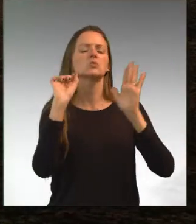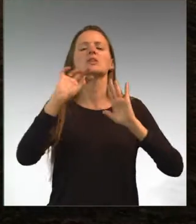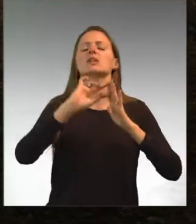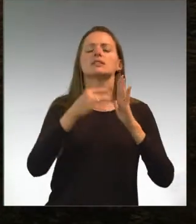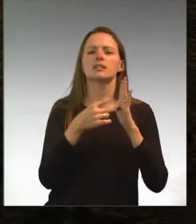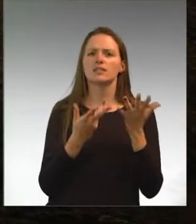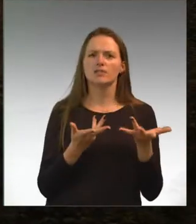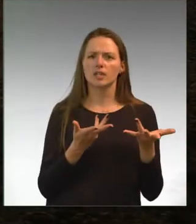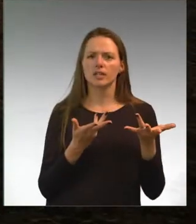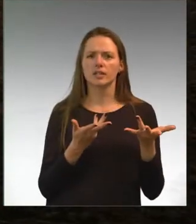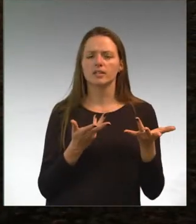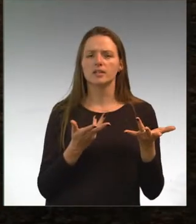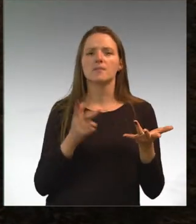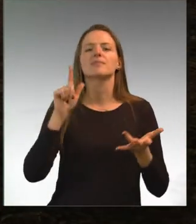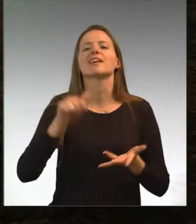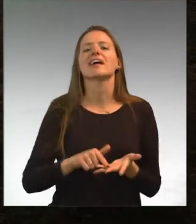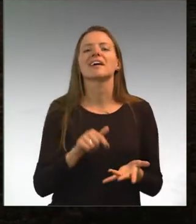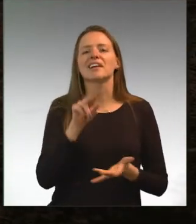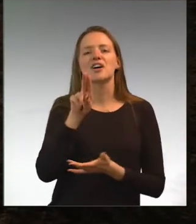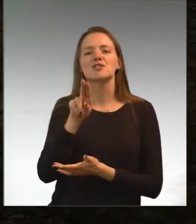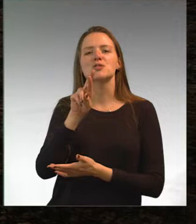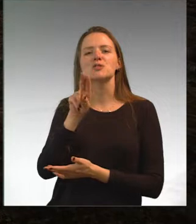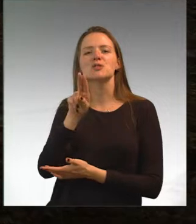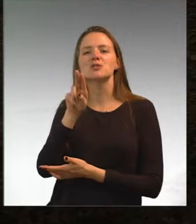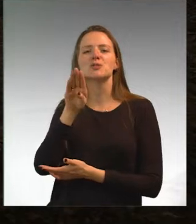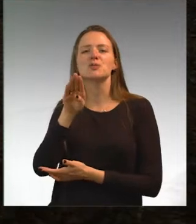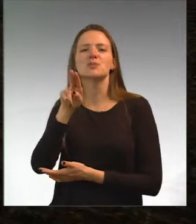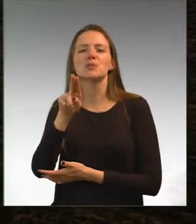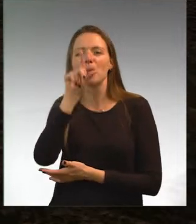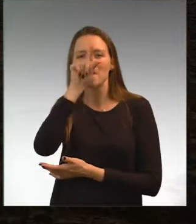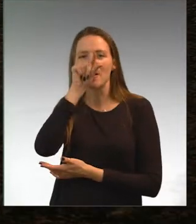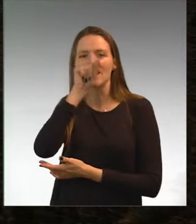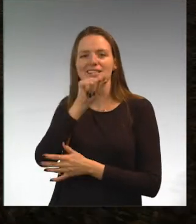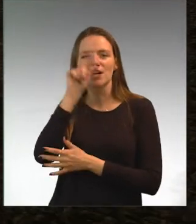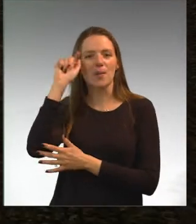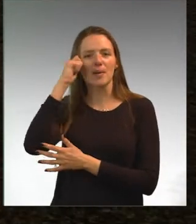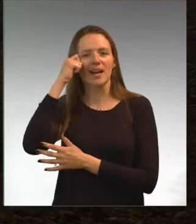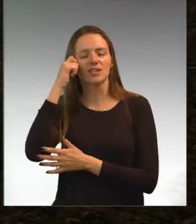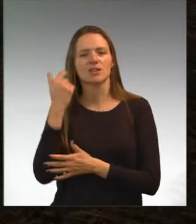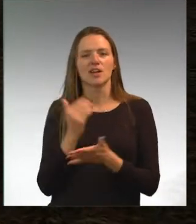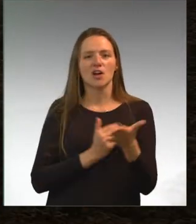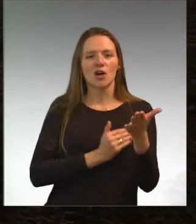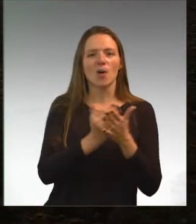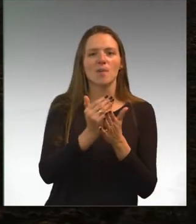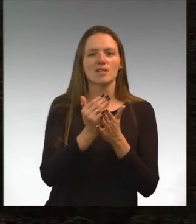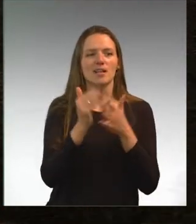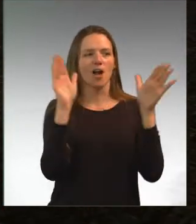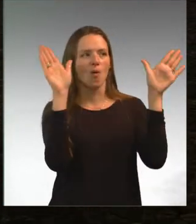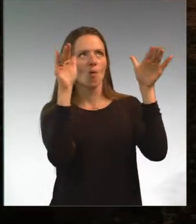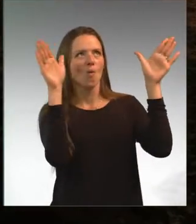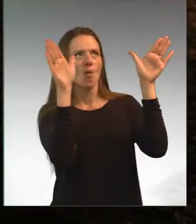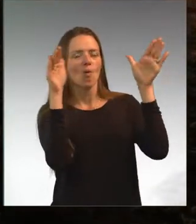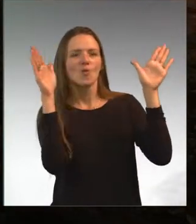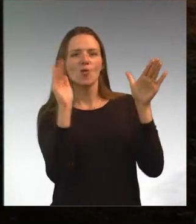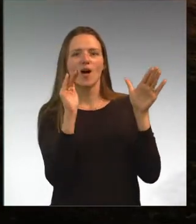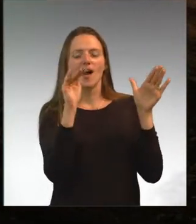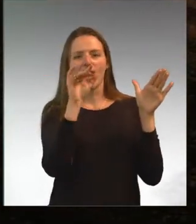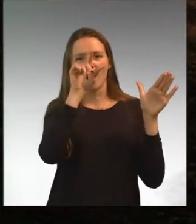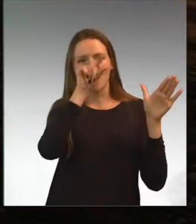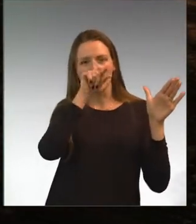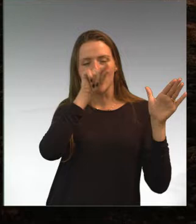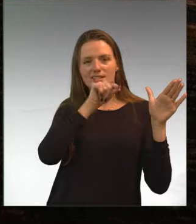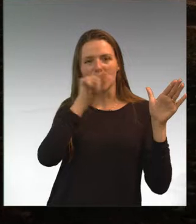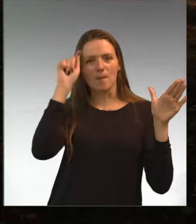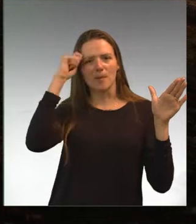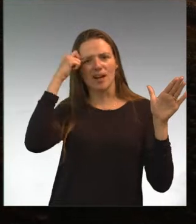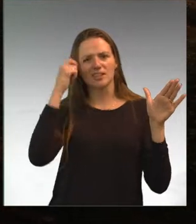E eram urubus. Agora imagina, se você nunca viu um urubu, eles começarem a voar aqui, você deve